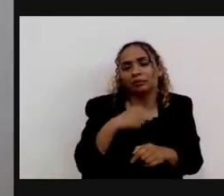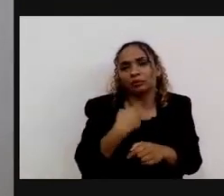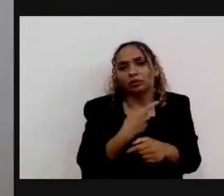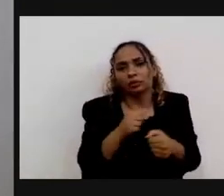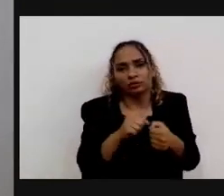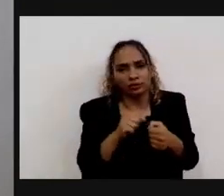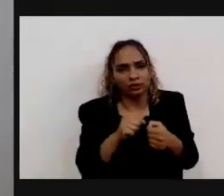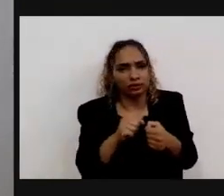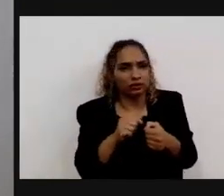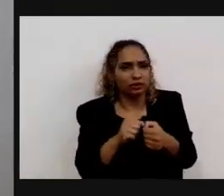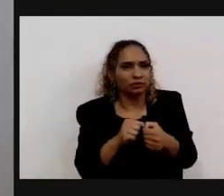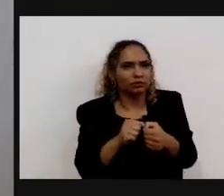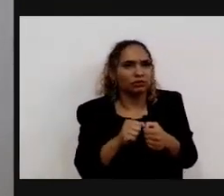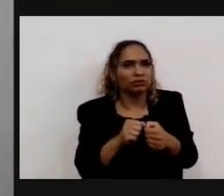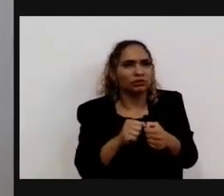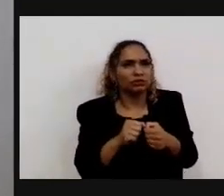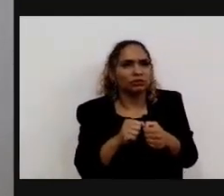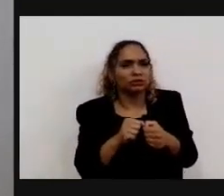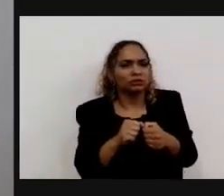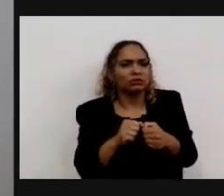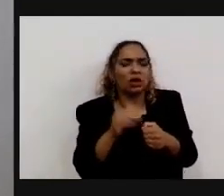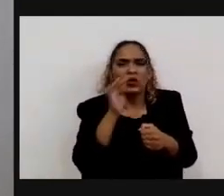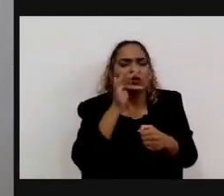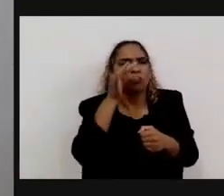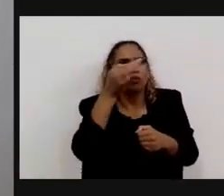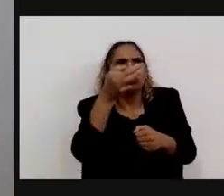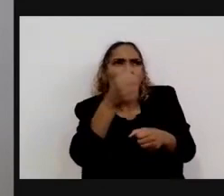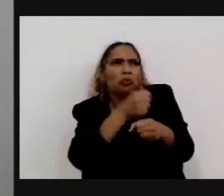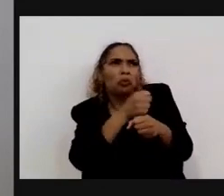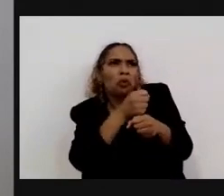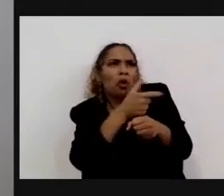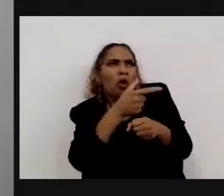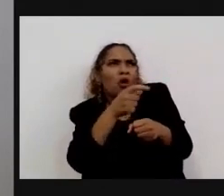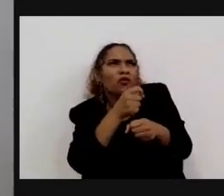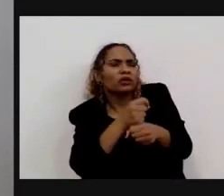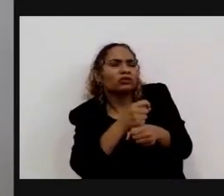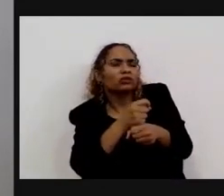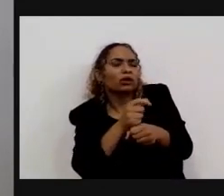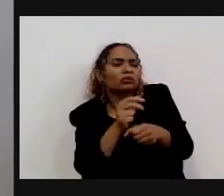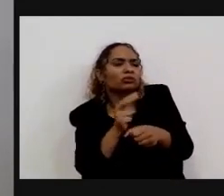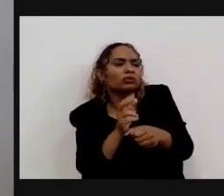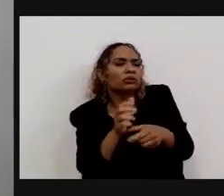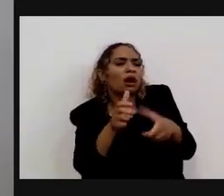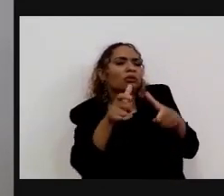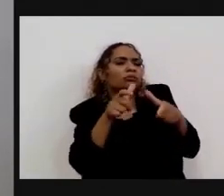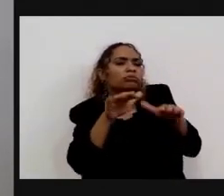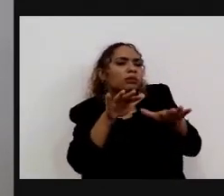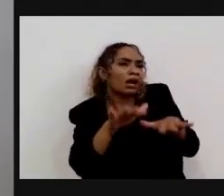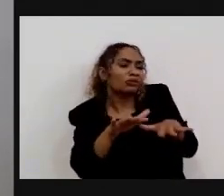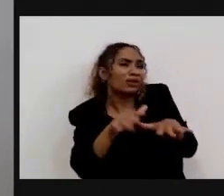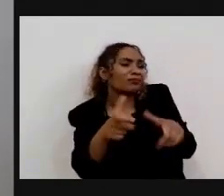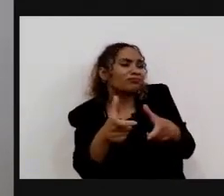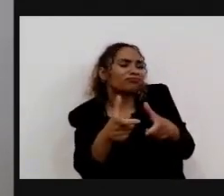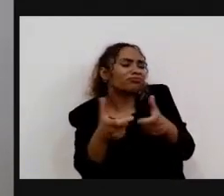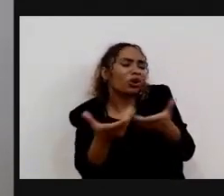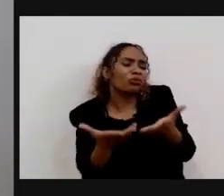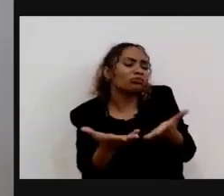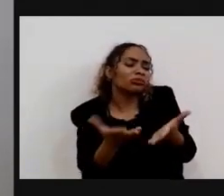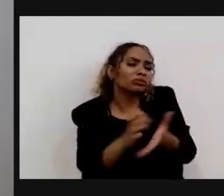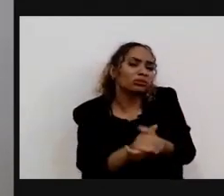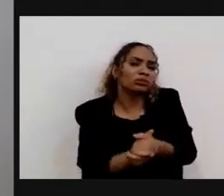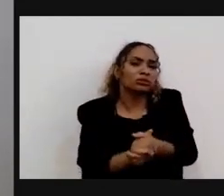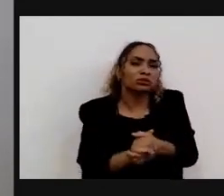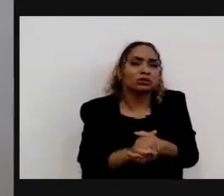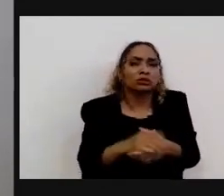muito exercício de futuro onde que a gente quer ataque daqui 20 anos porque se você não sabe para onde onde você quer estar como é que você trilha um caminhozinho aqui né